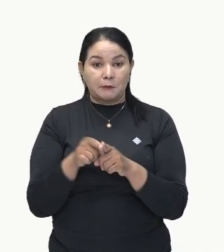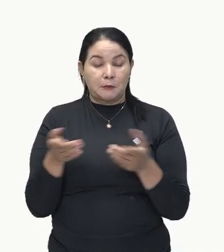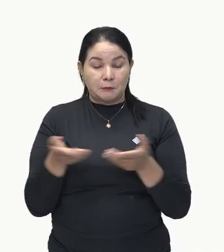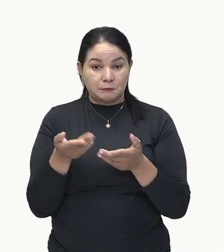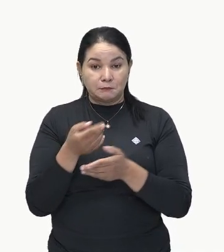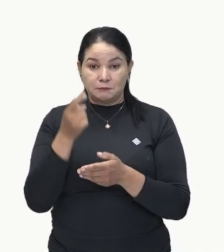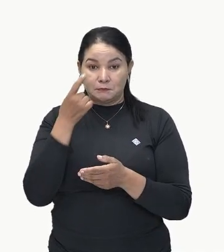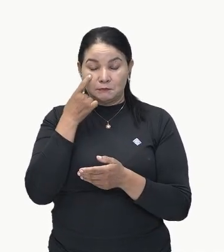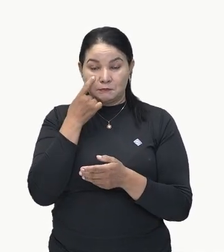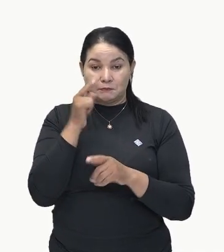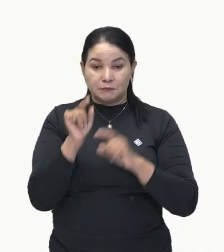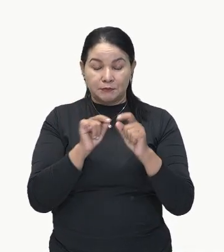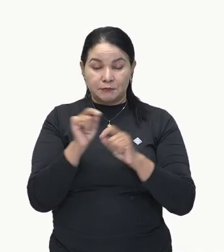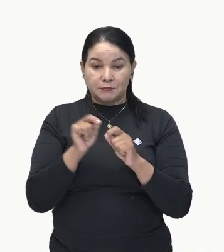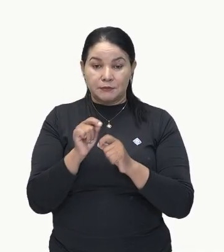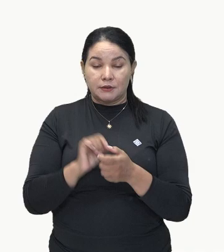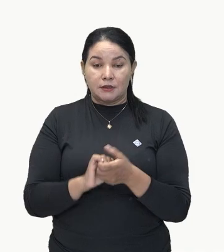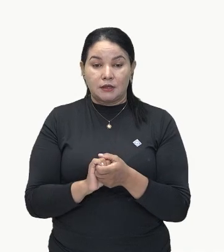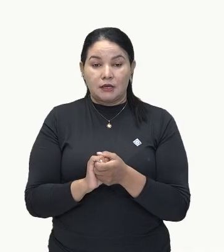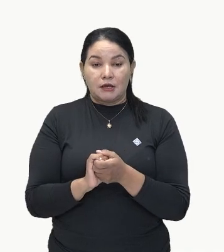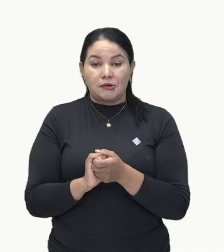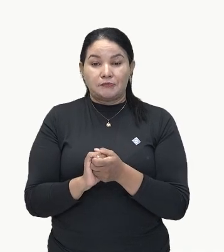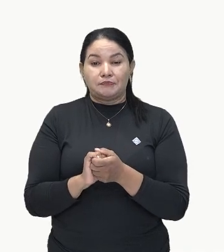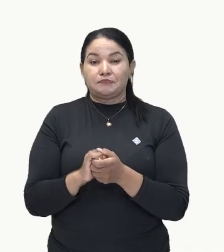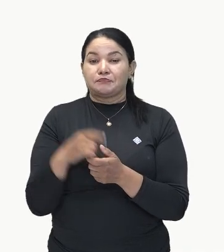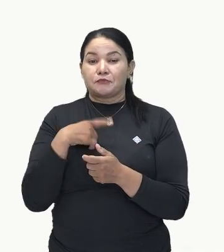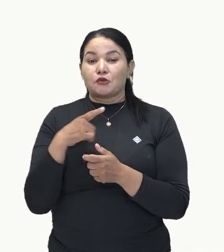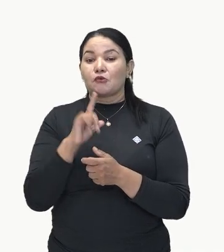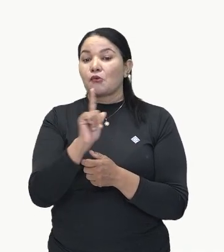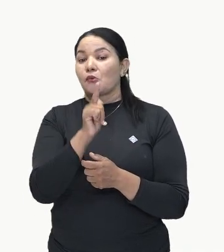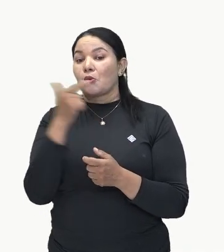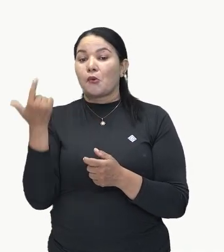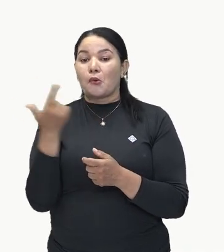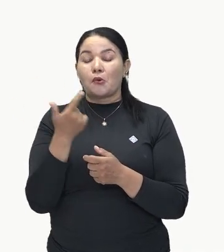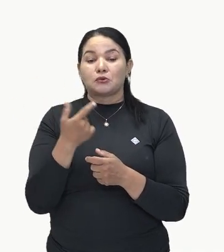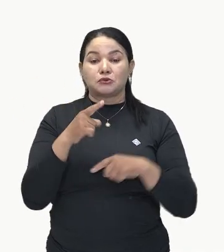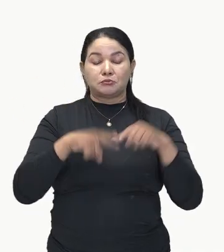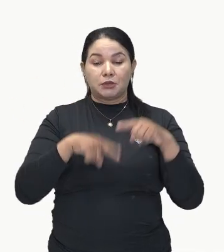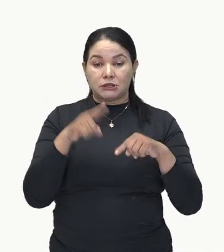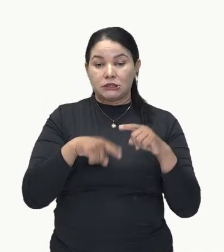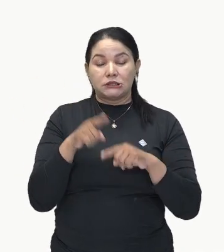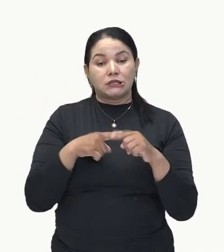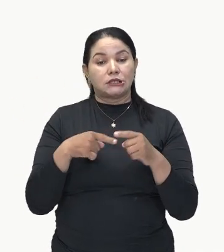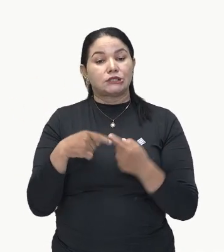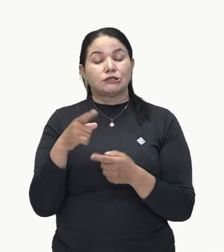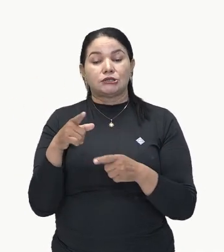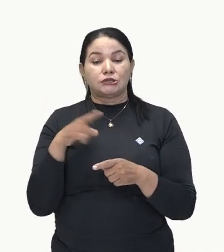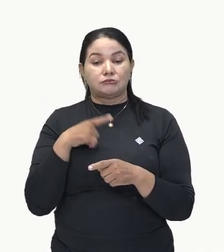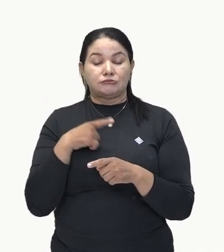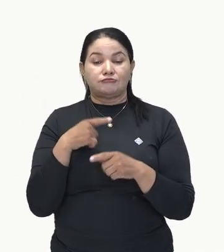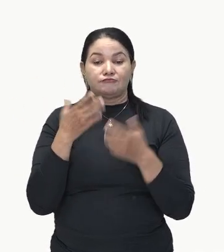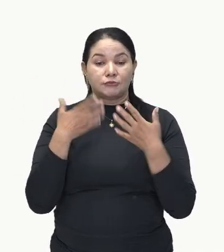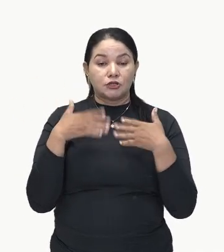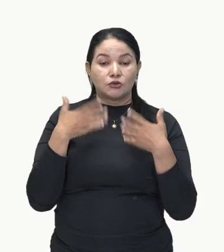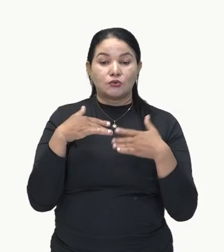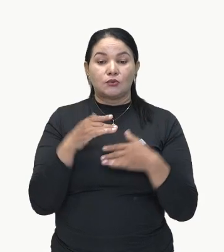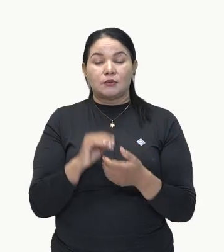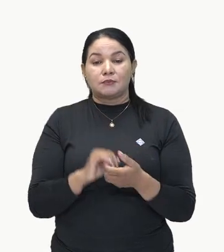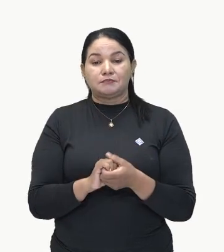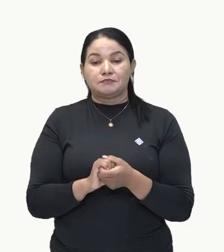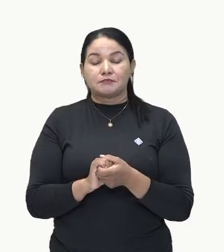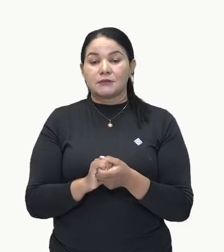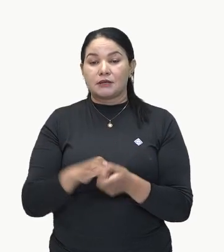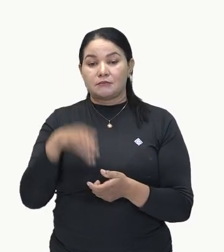observar, né, que vai ter exploração de outros recursos naturais, né? Principalmente na parte